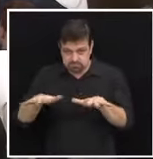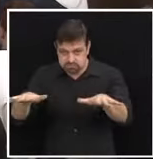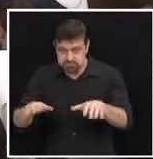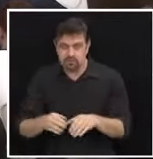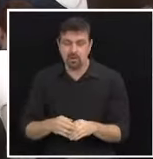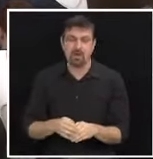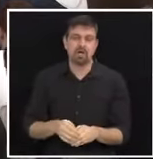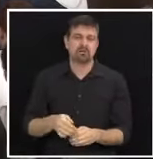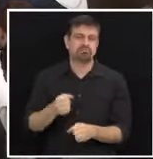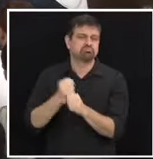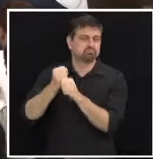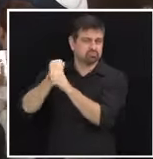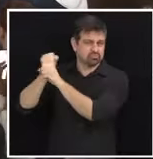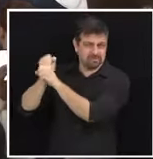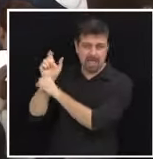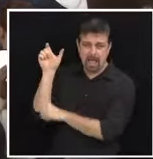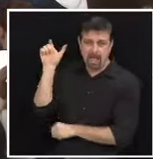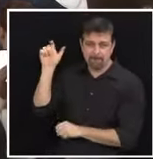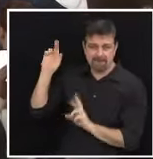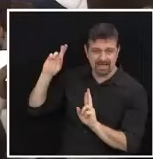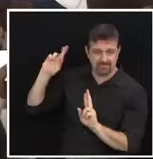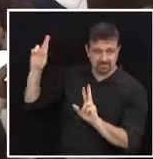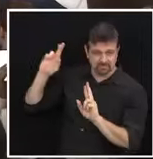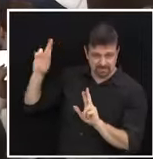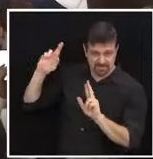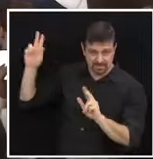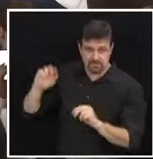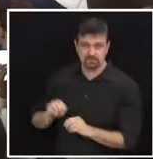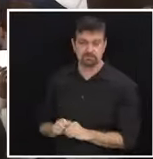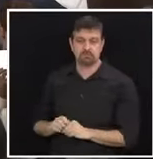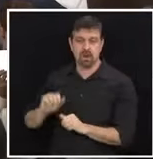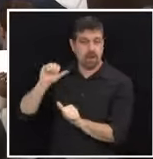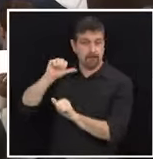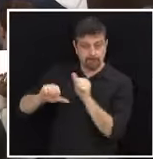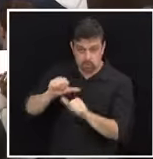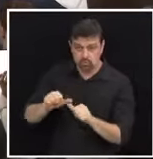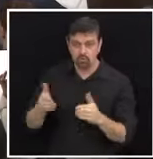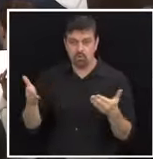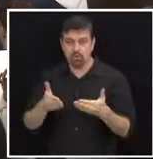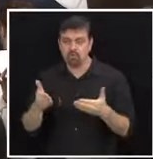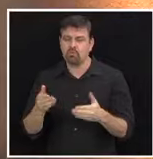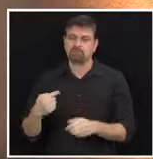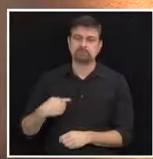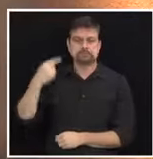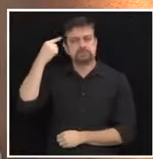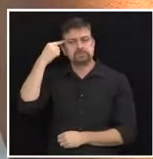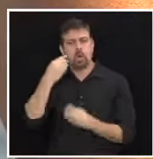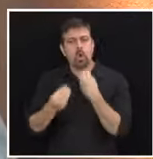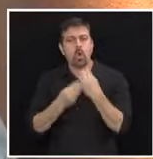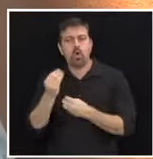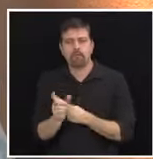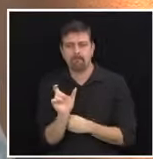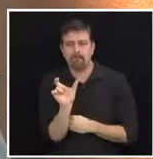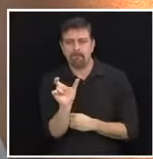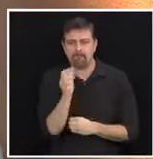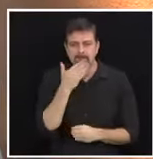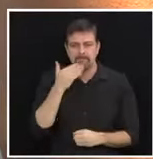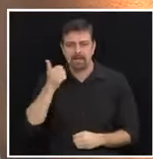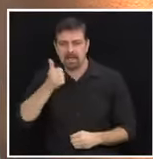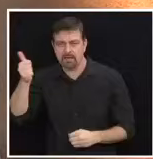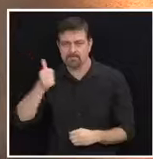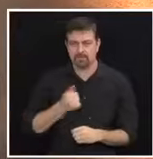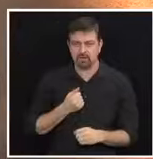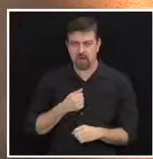anos atrás o termo genérico era doenças venéreas, que caiu, e hoje já estão até mudando, já estão passando a chamar